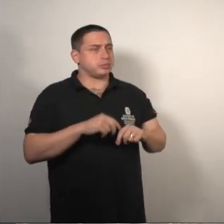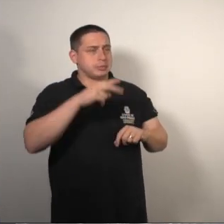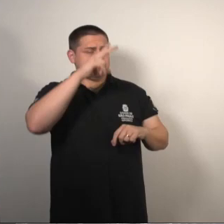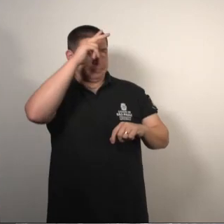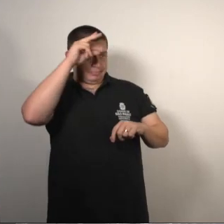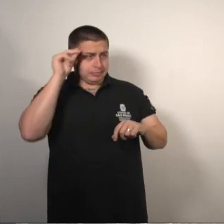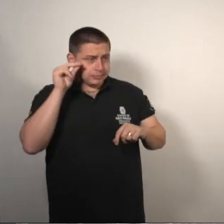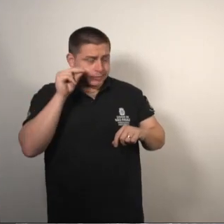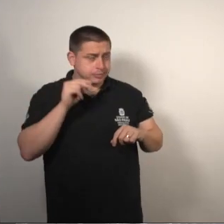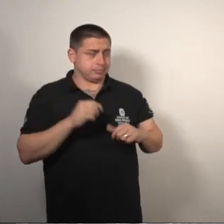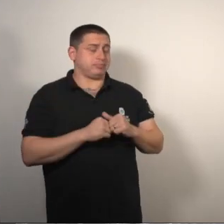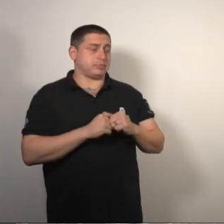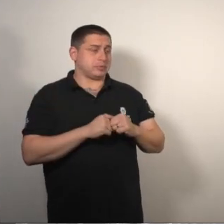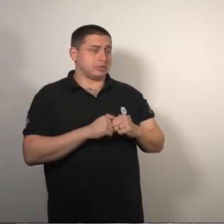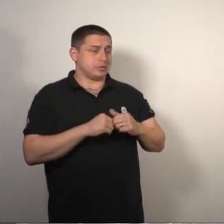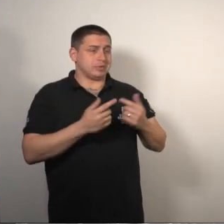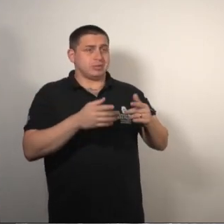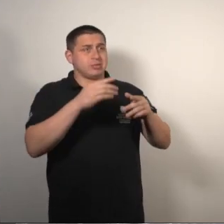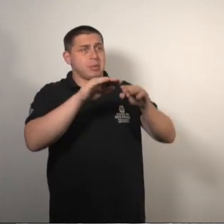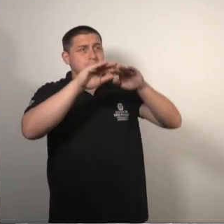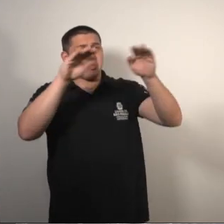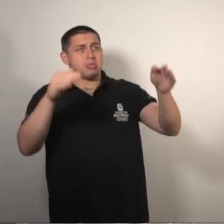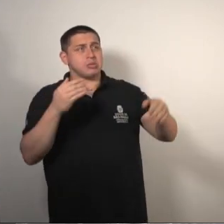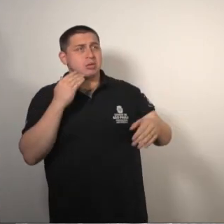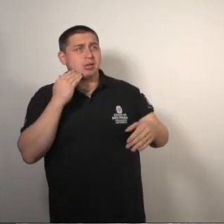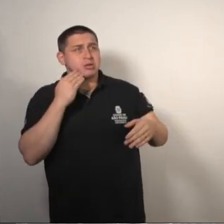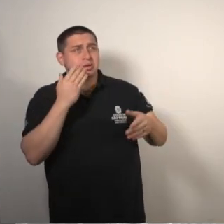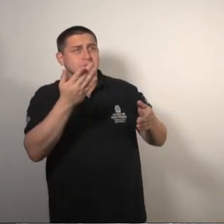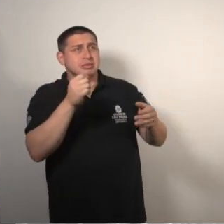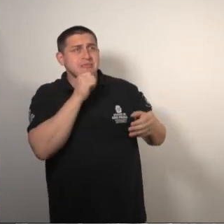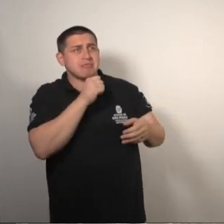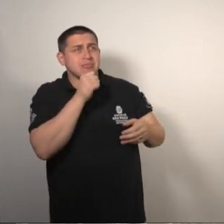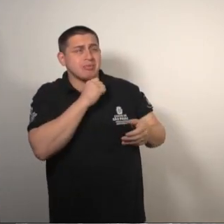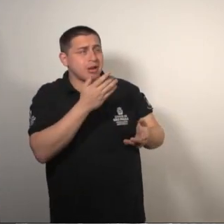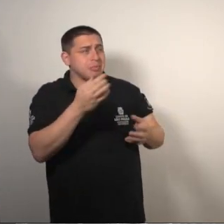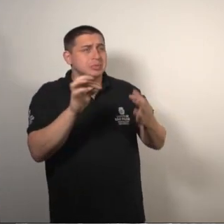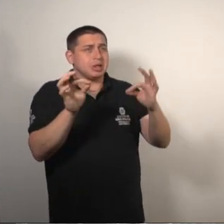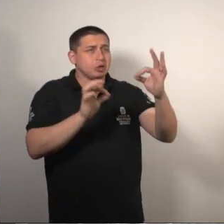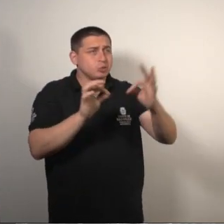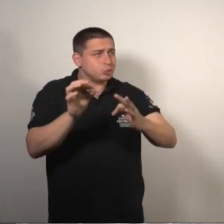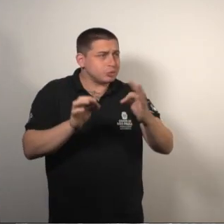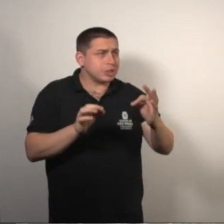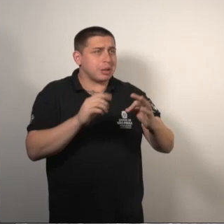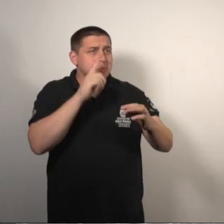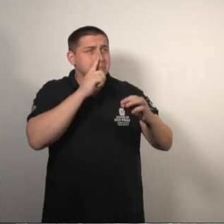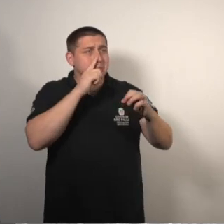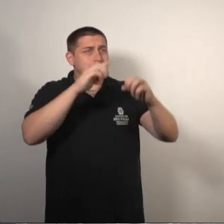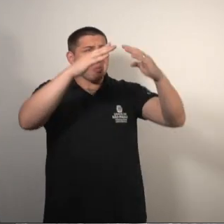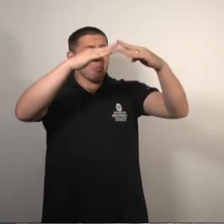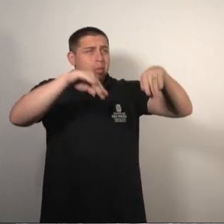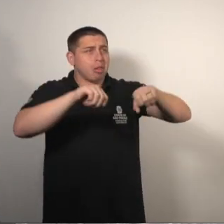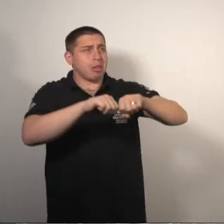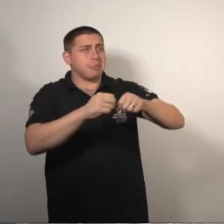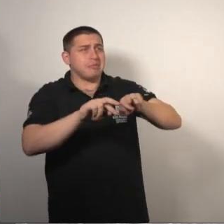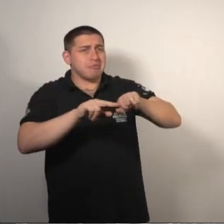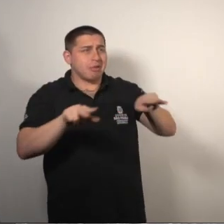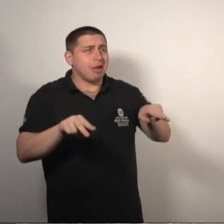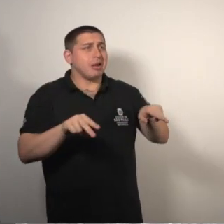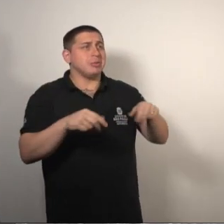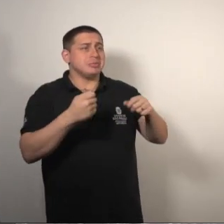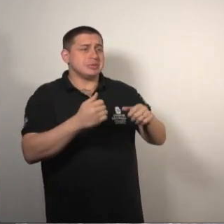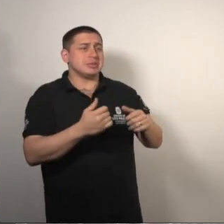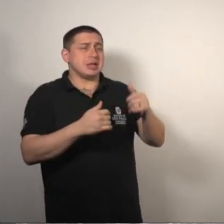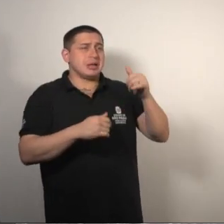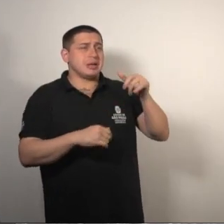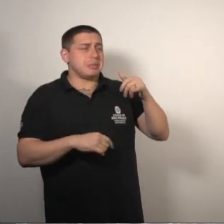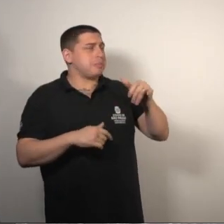estava colapsando, a gente estava na iminência de ter ali um problema de acidente, portanto, isso vai ser evitado.